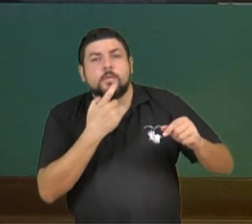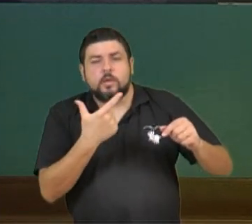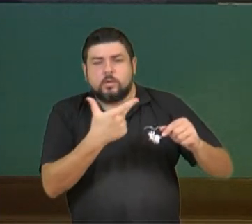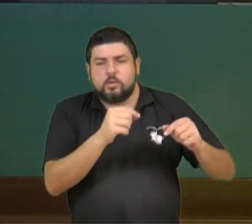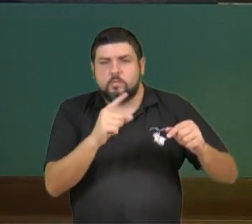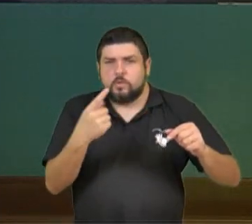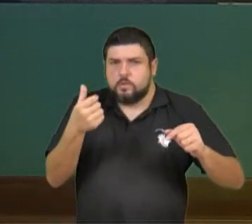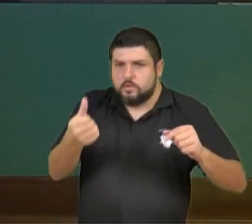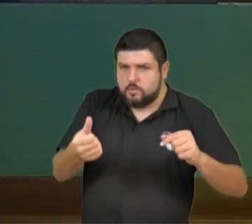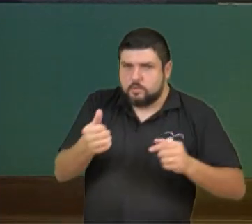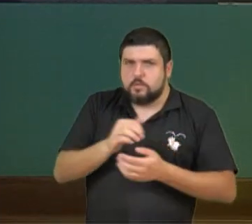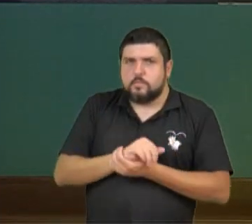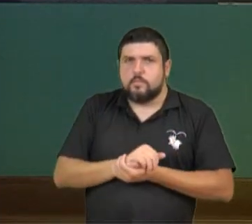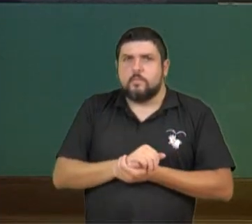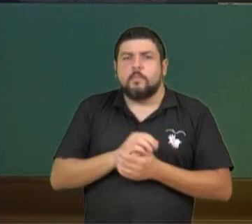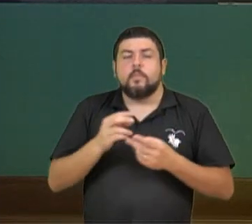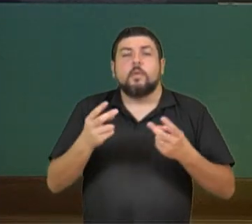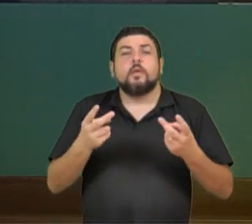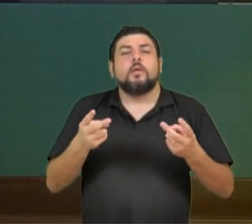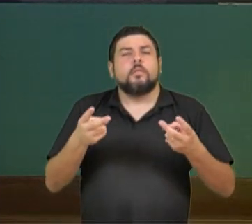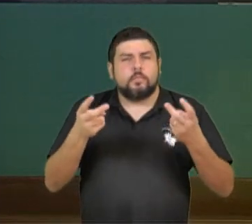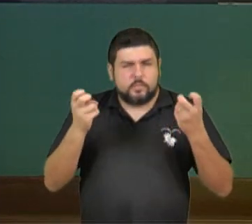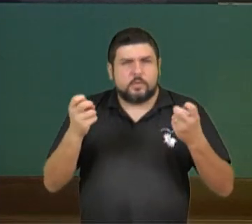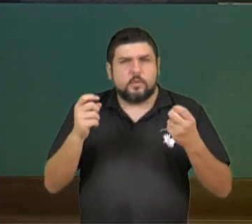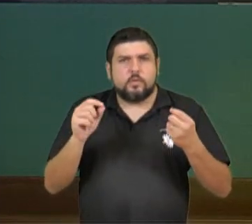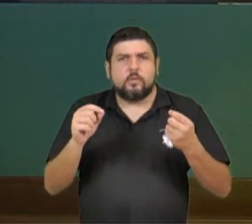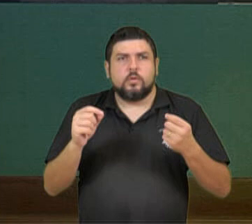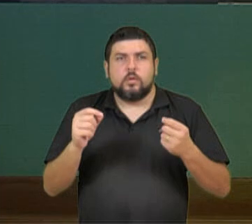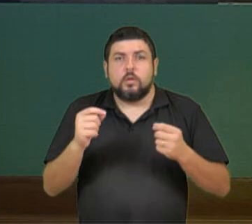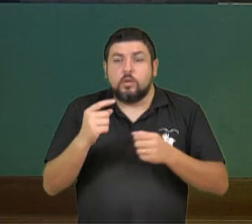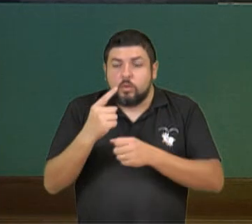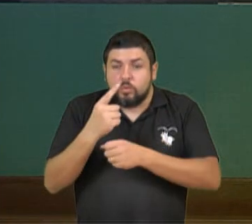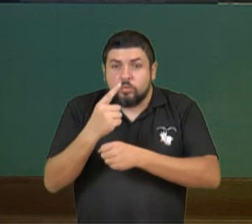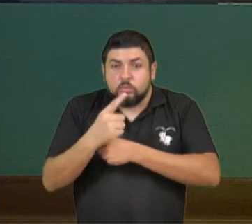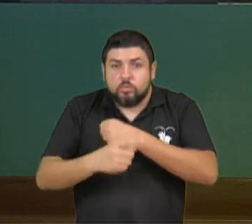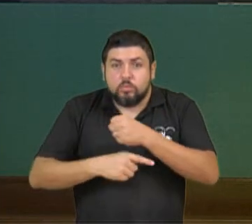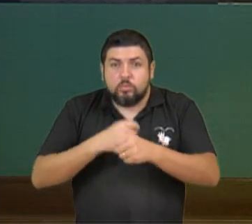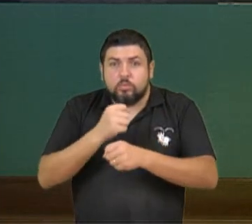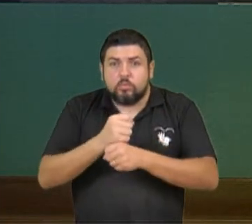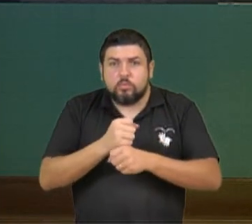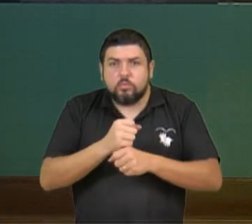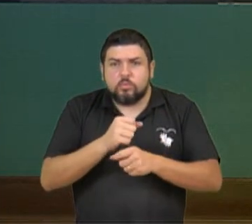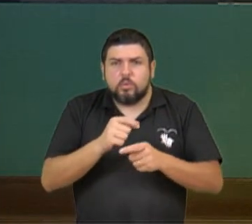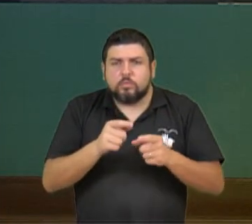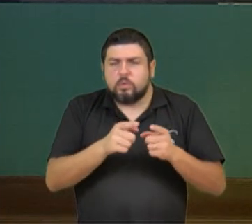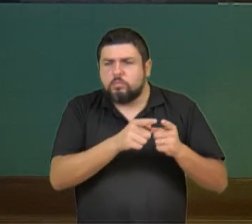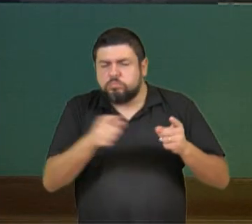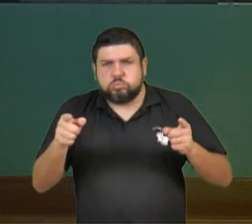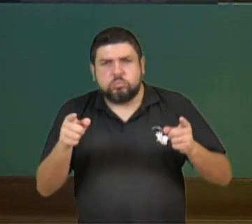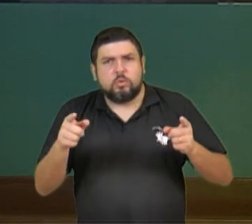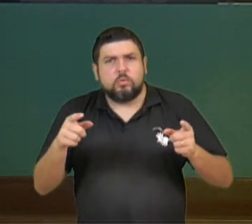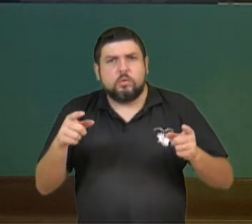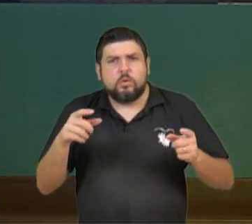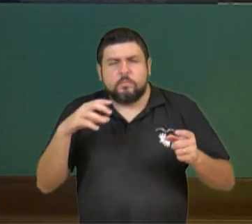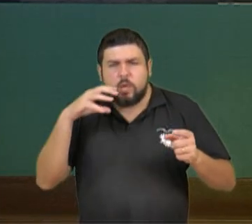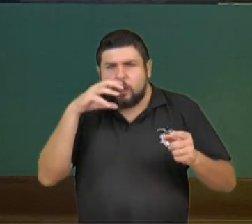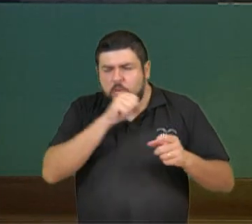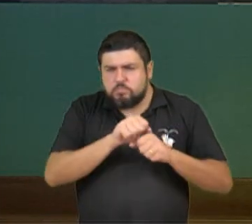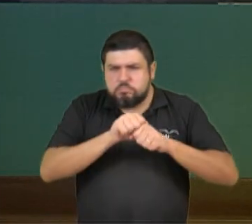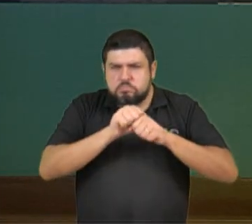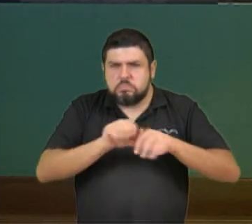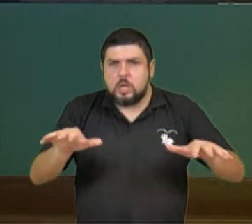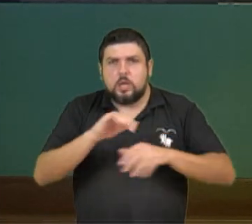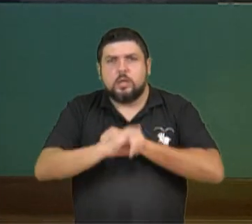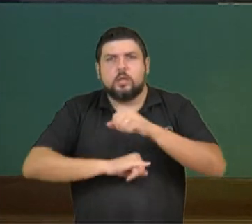um expressivo aumento em um ano. E isso que eu achei interessante para mostrar para vocês nessa imagem, indicando